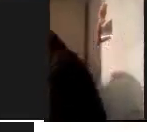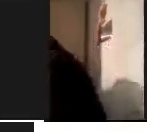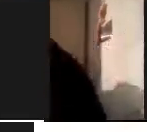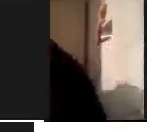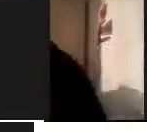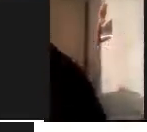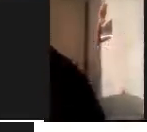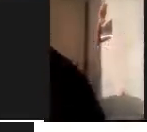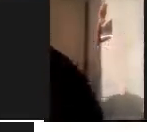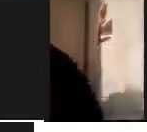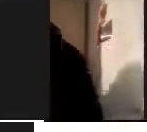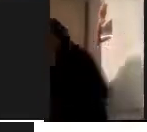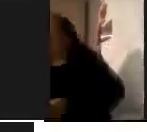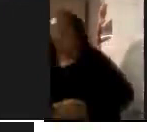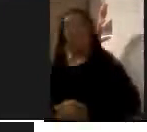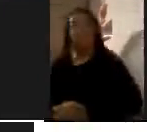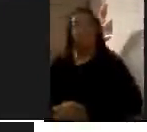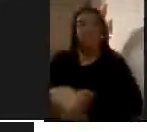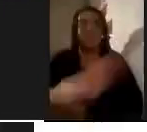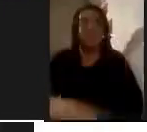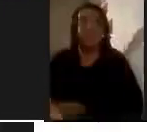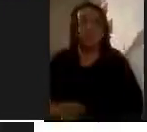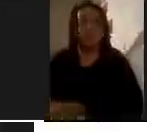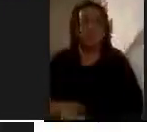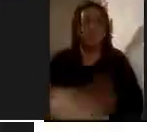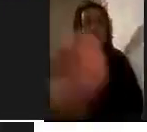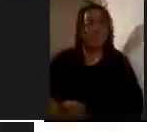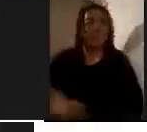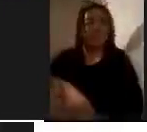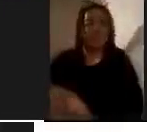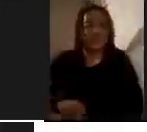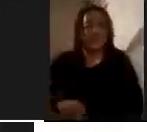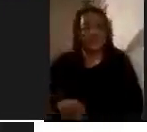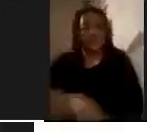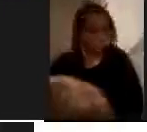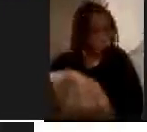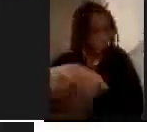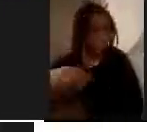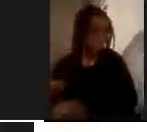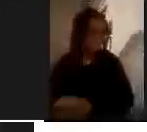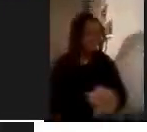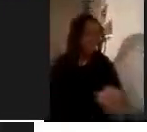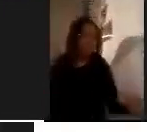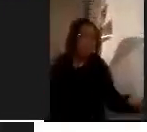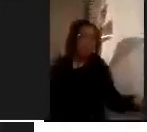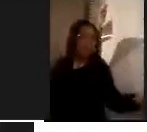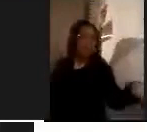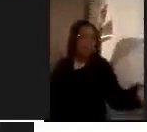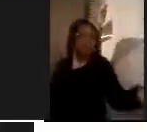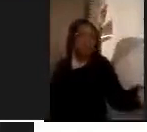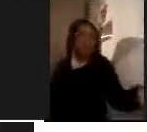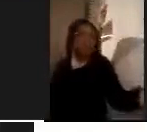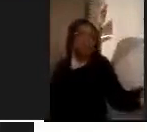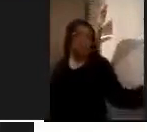doação e os próprios bancos de leite, né? Eles fornecem os copinhos para fazer a guarda